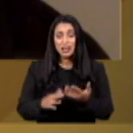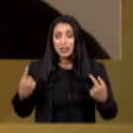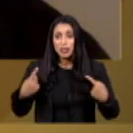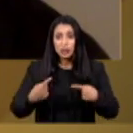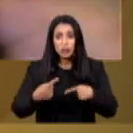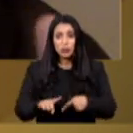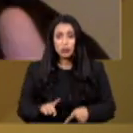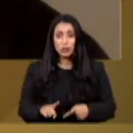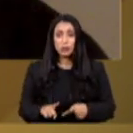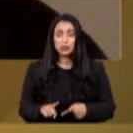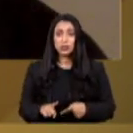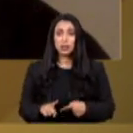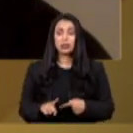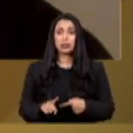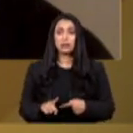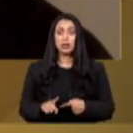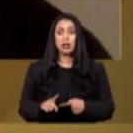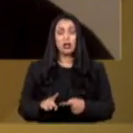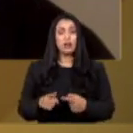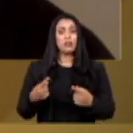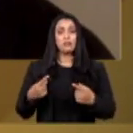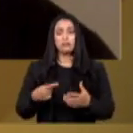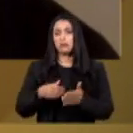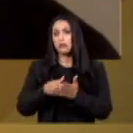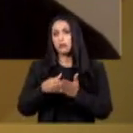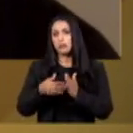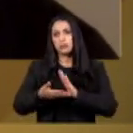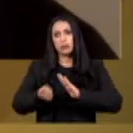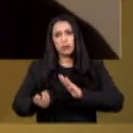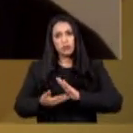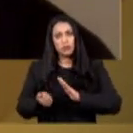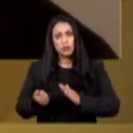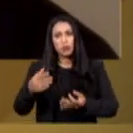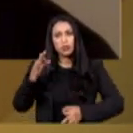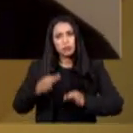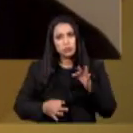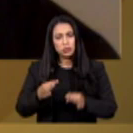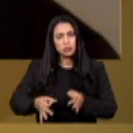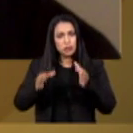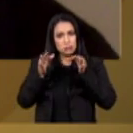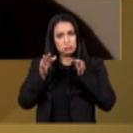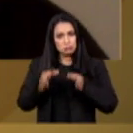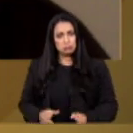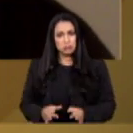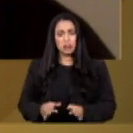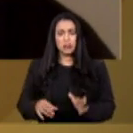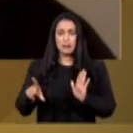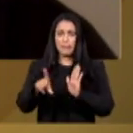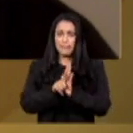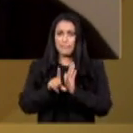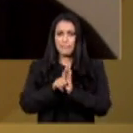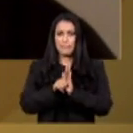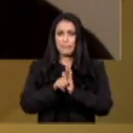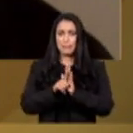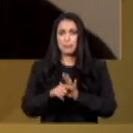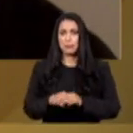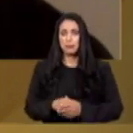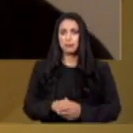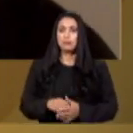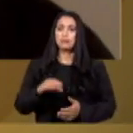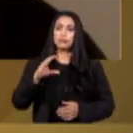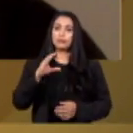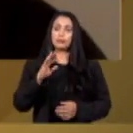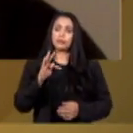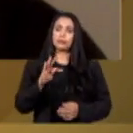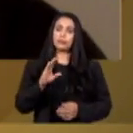praticar tal ato tão tipicamente nacional se qualquer das cautelas que análise do fluído a